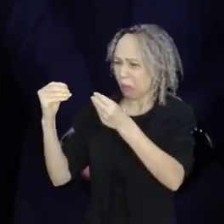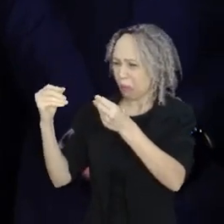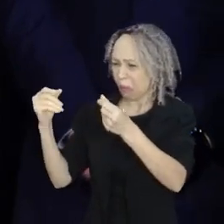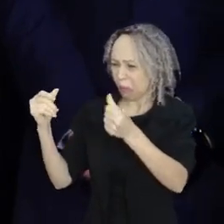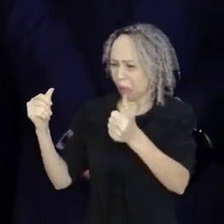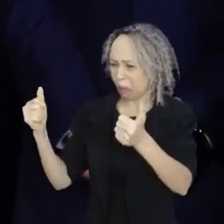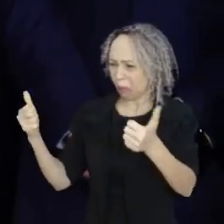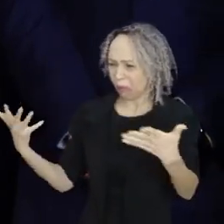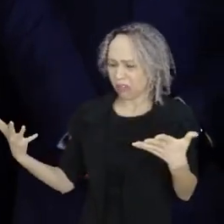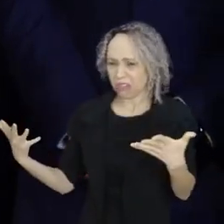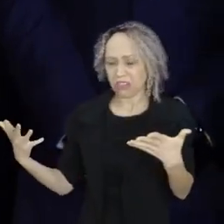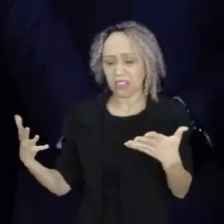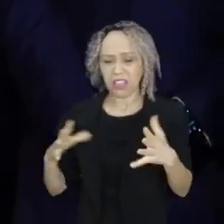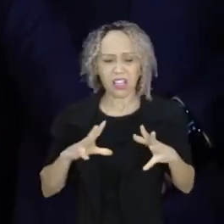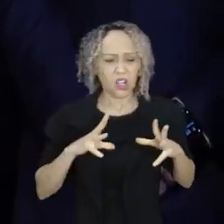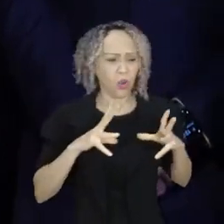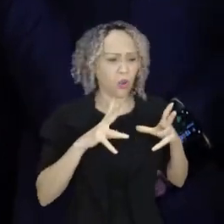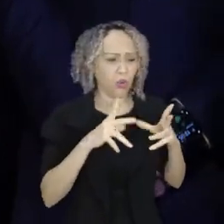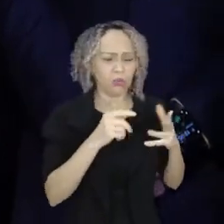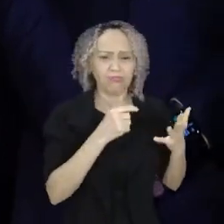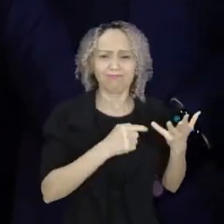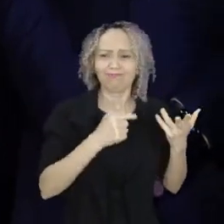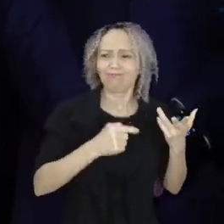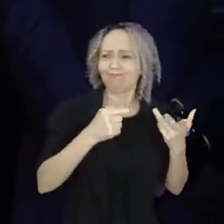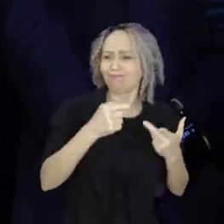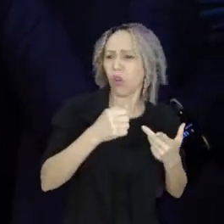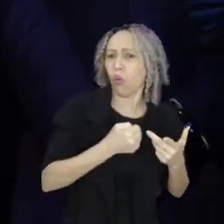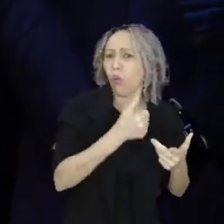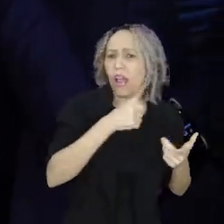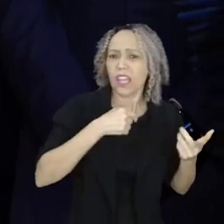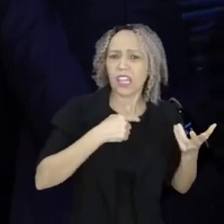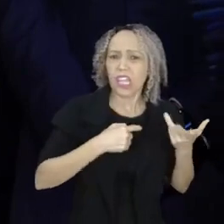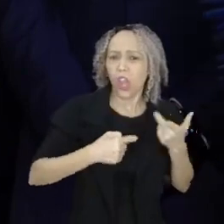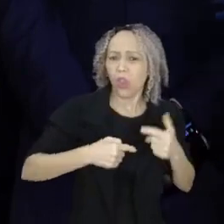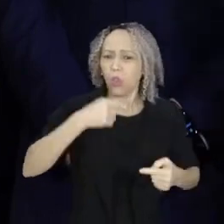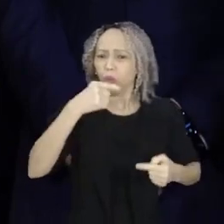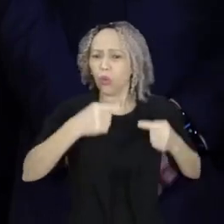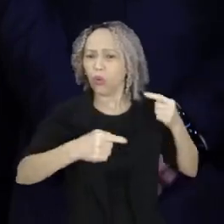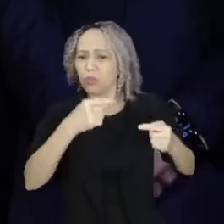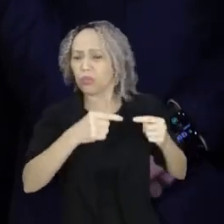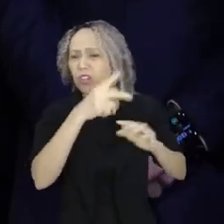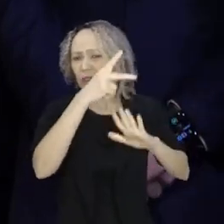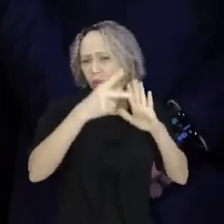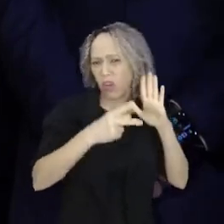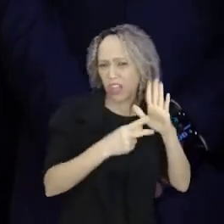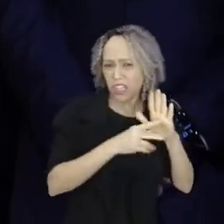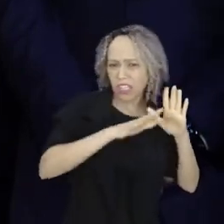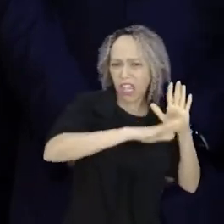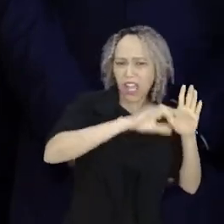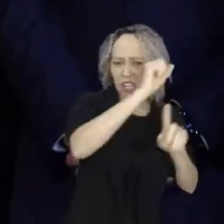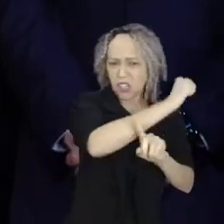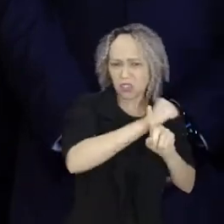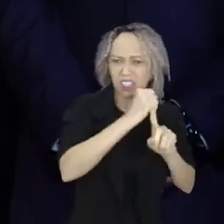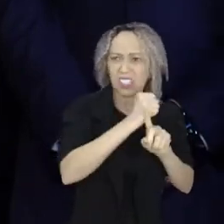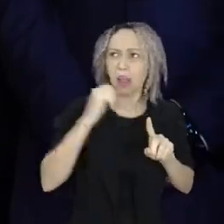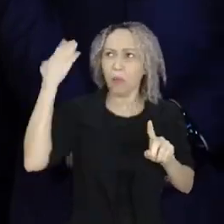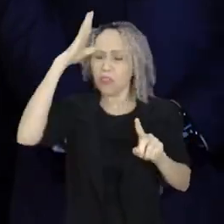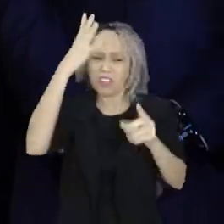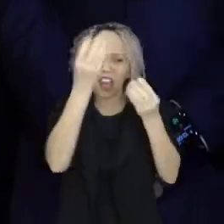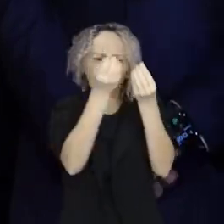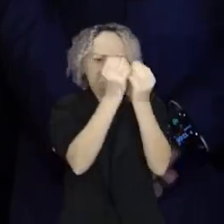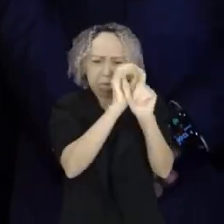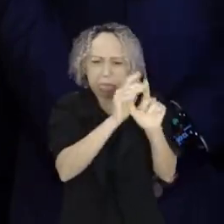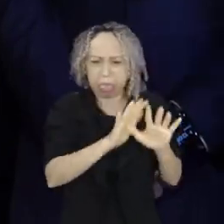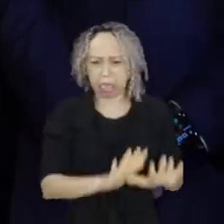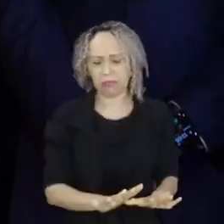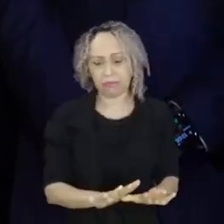nós fizemos, quase tudo na área social foi desmontado, e nós vamos ter que remontar tudo outra vez, mas com muito